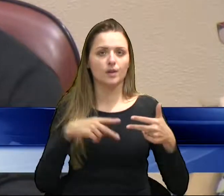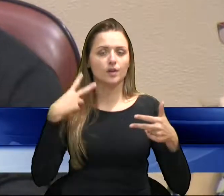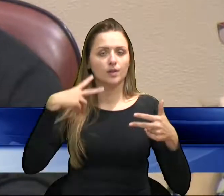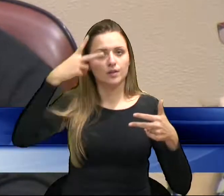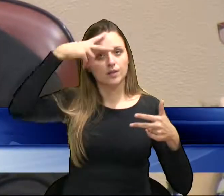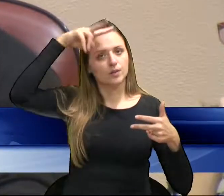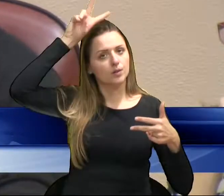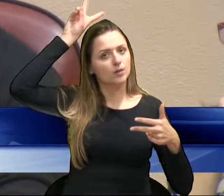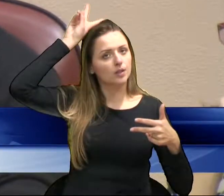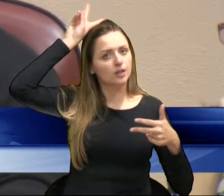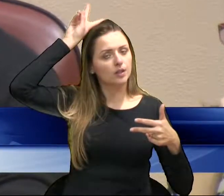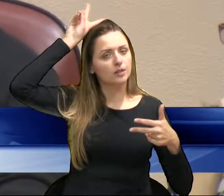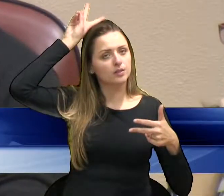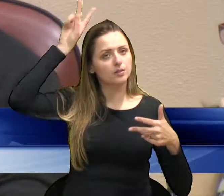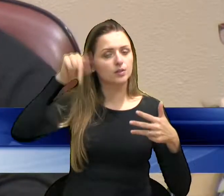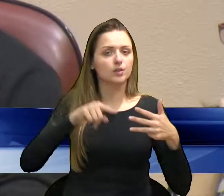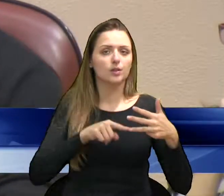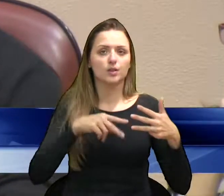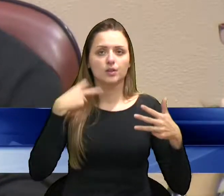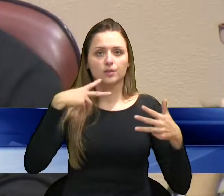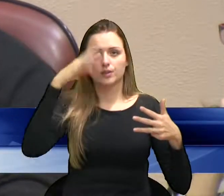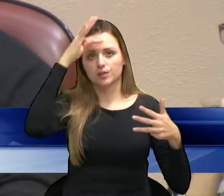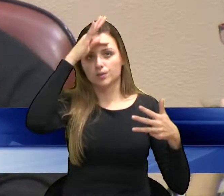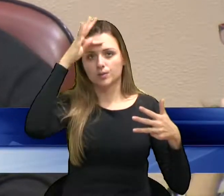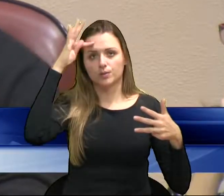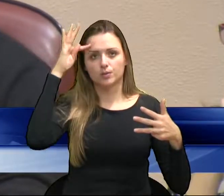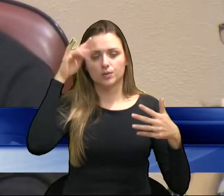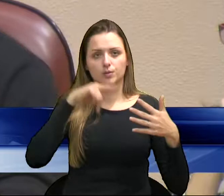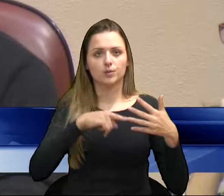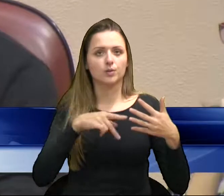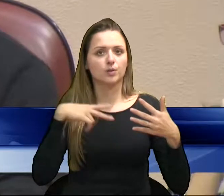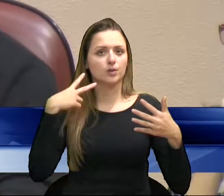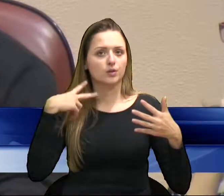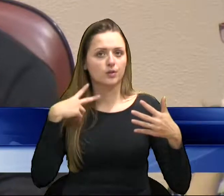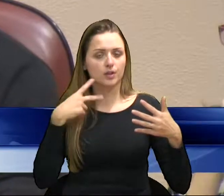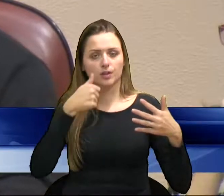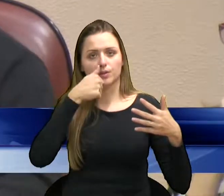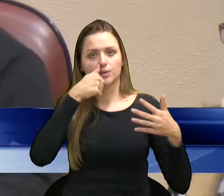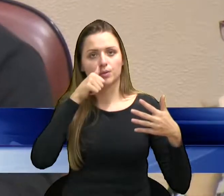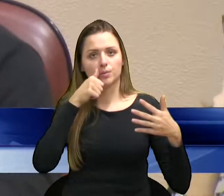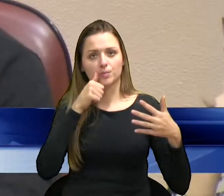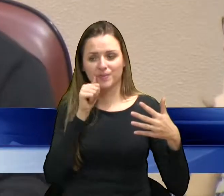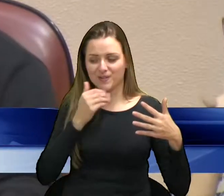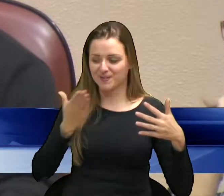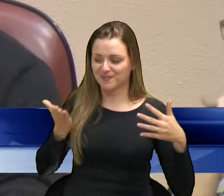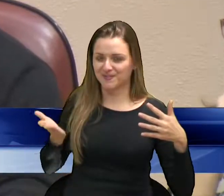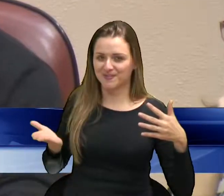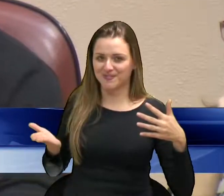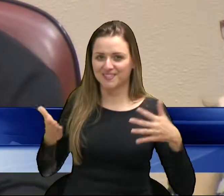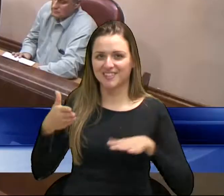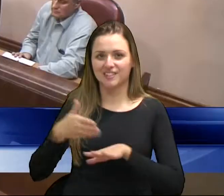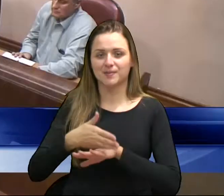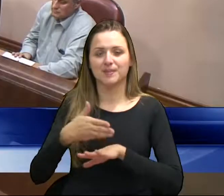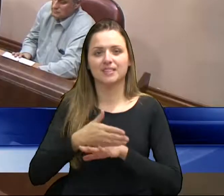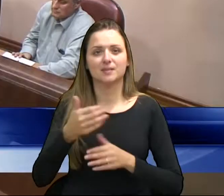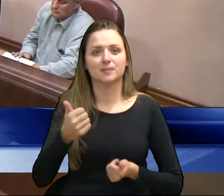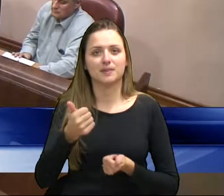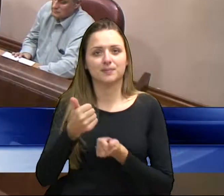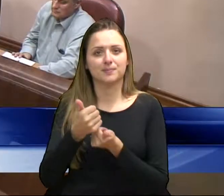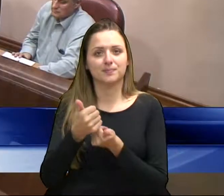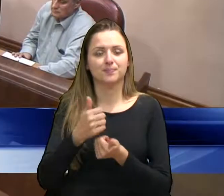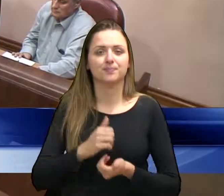Edson da Rosa, vereador Gustavo Toigo e a vereadora Paula Iori, que está aqui fazendo parte da mesa com